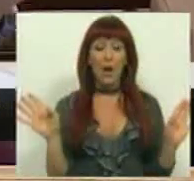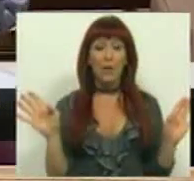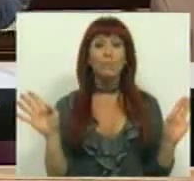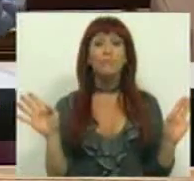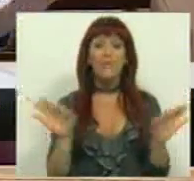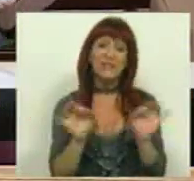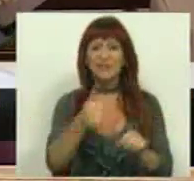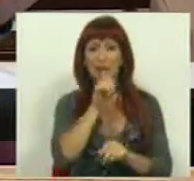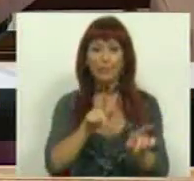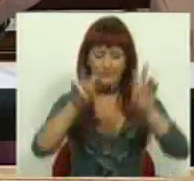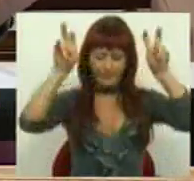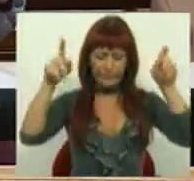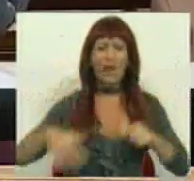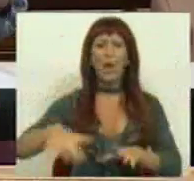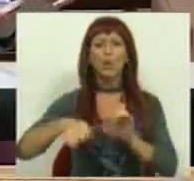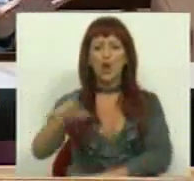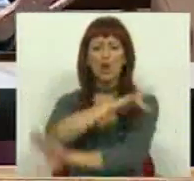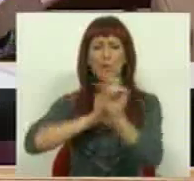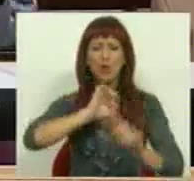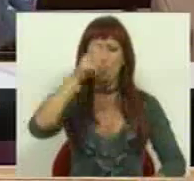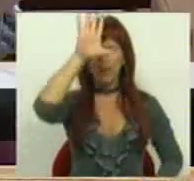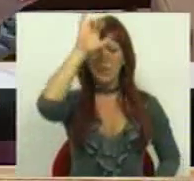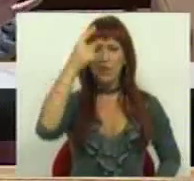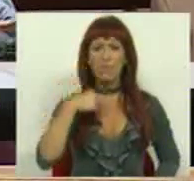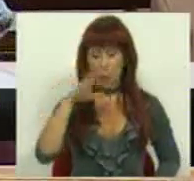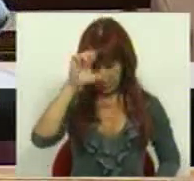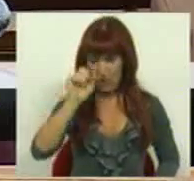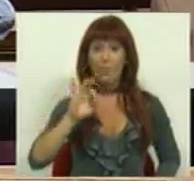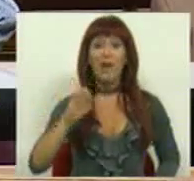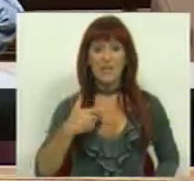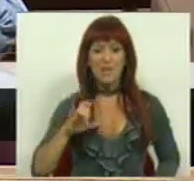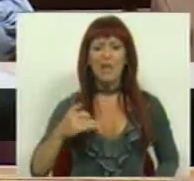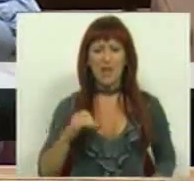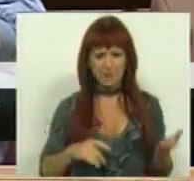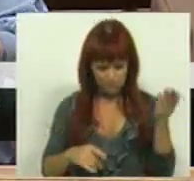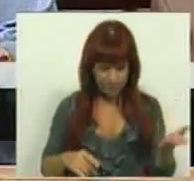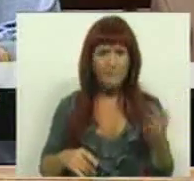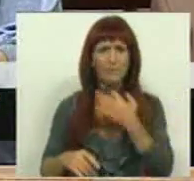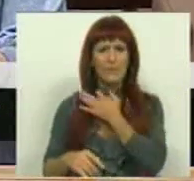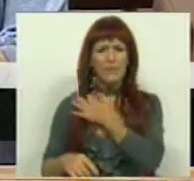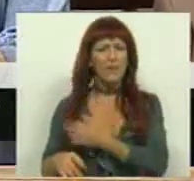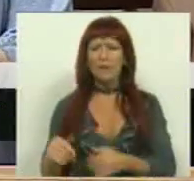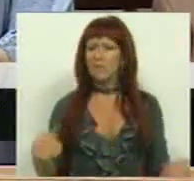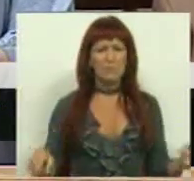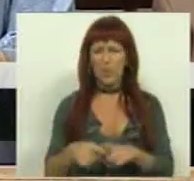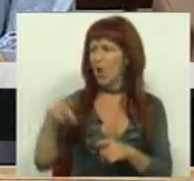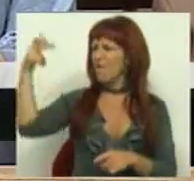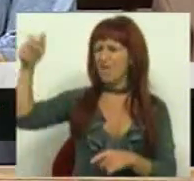cristalina. No contexto europeu, o Sr. Primeiro-Ministro, o Governo do PSD e do CDS não estão